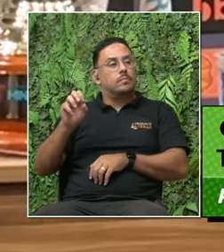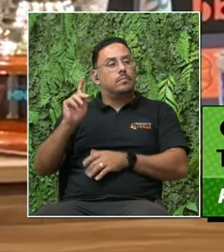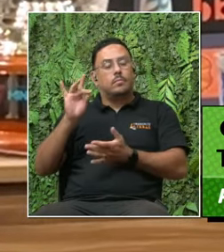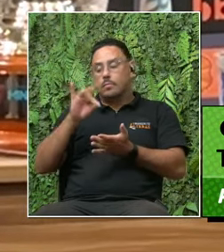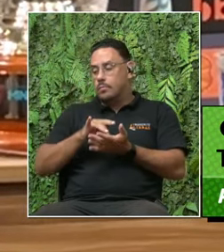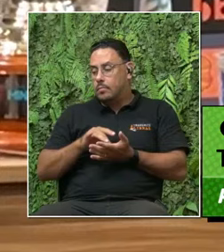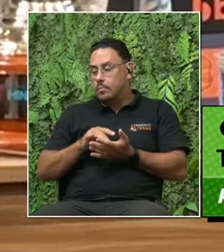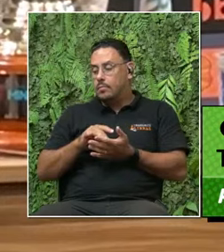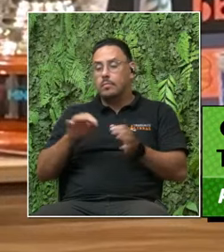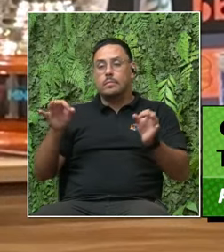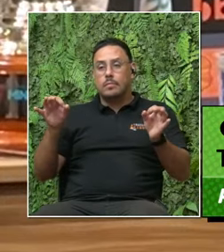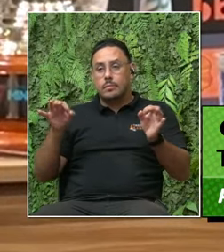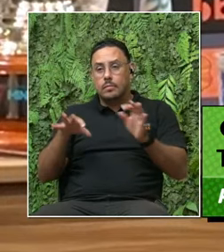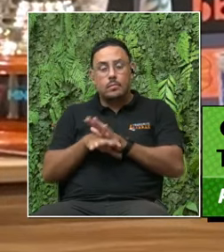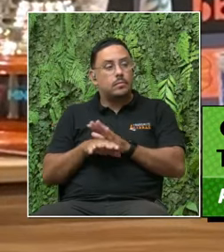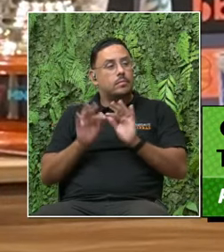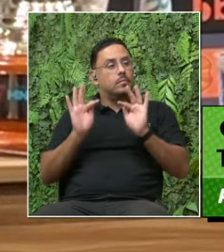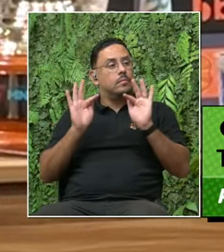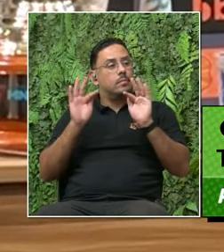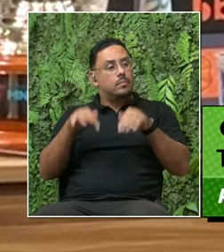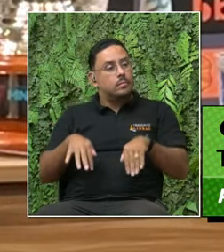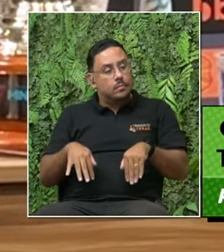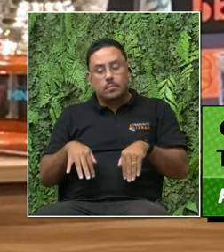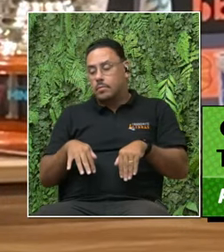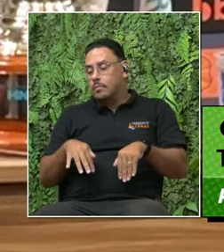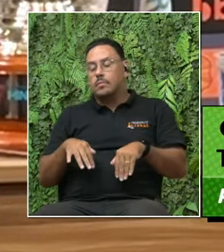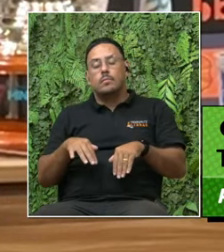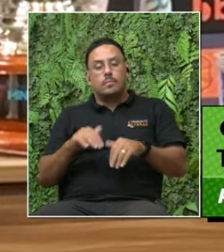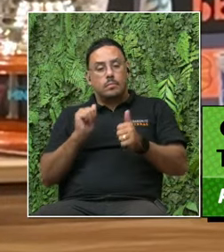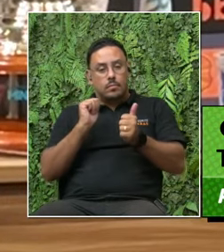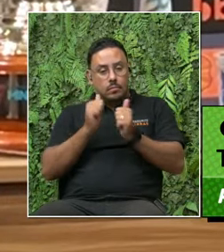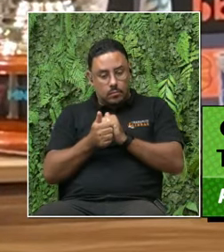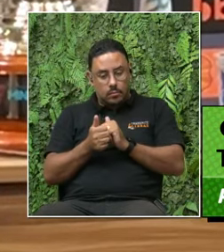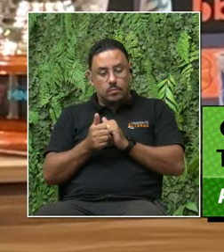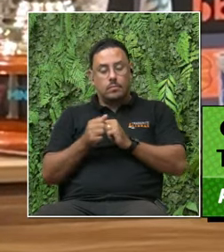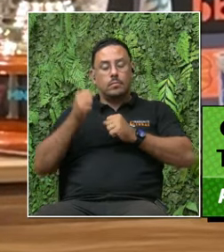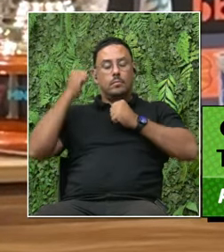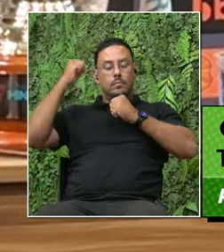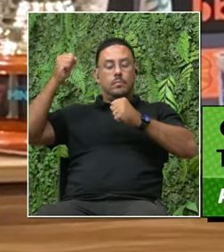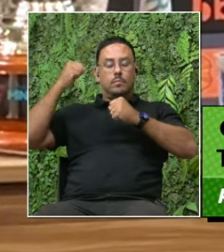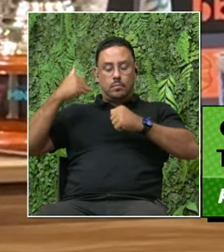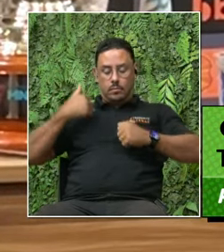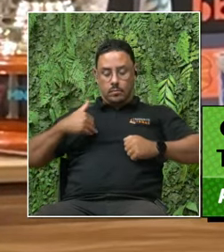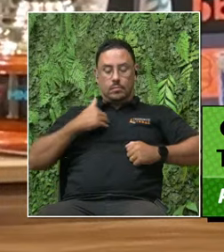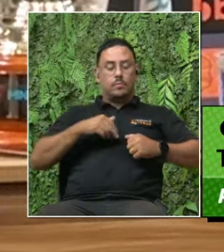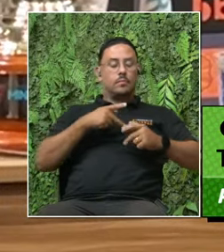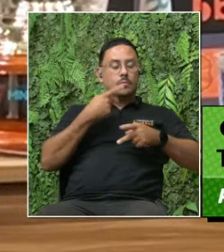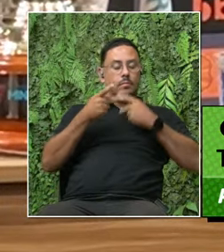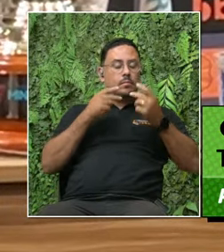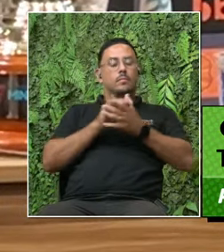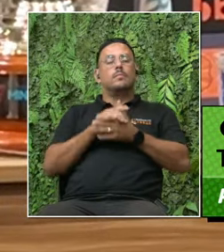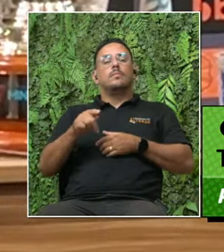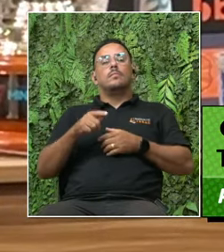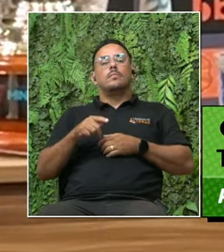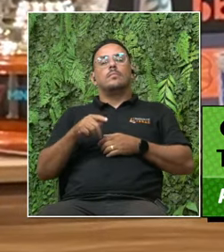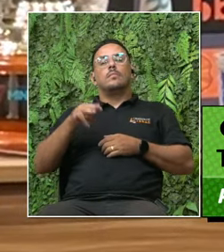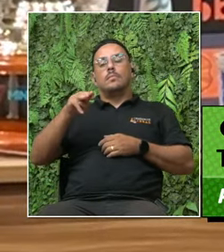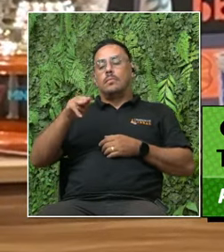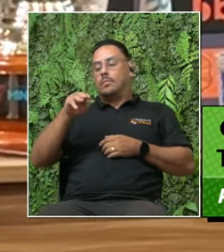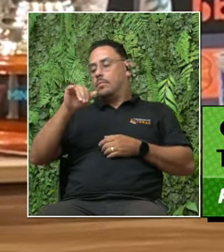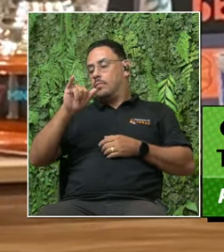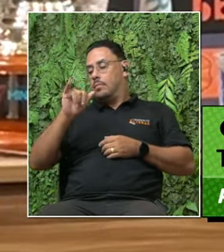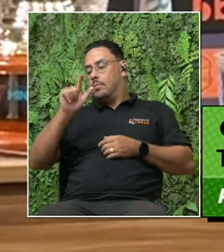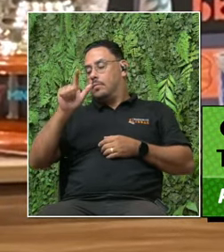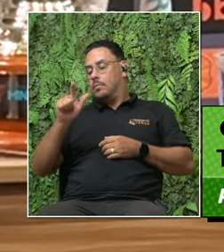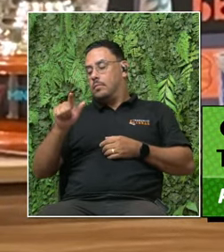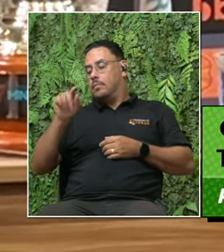ha no fim da partida os torcedores do Galo nas redes sociais começaram a falar que estão militi ados